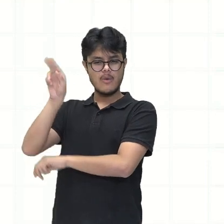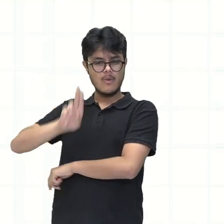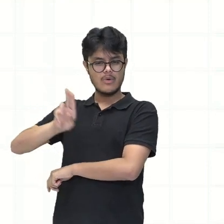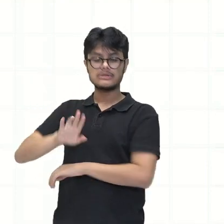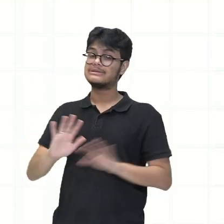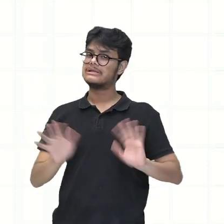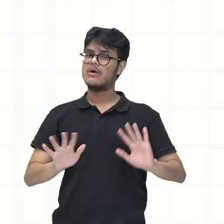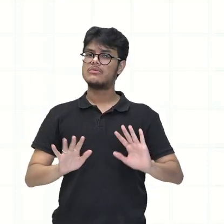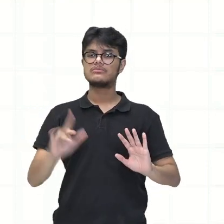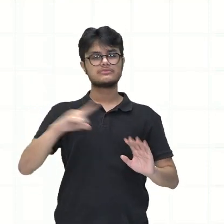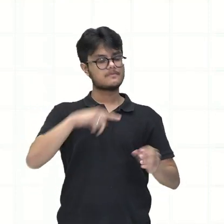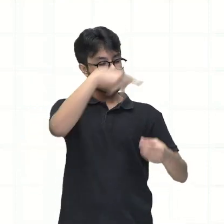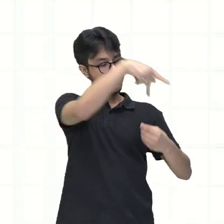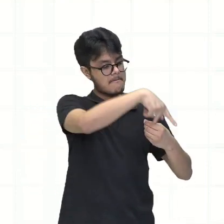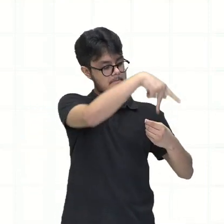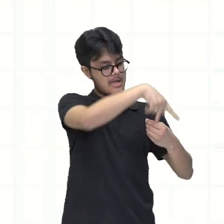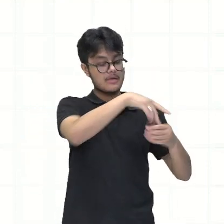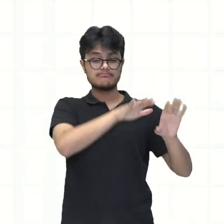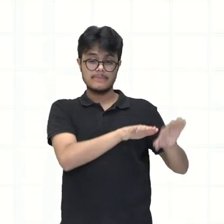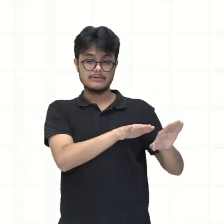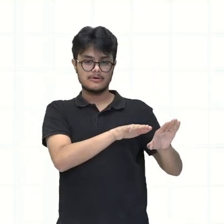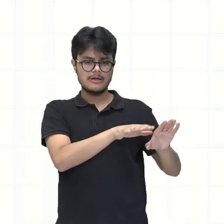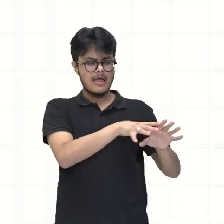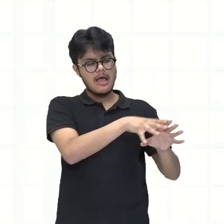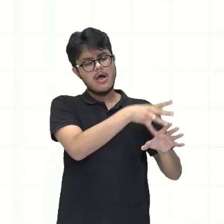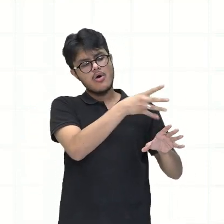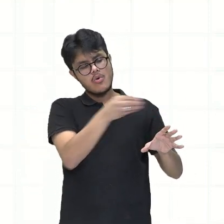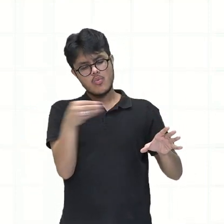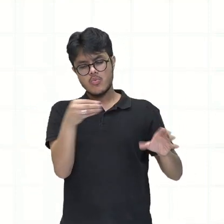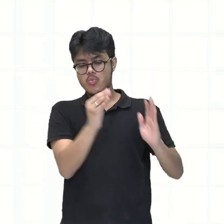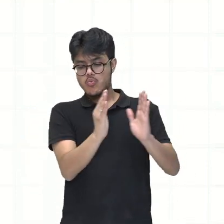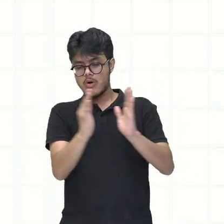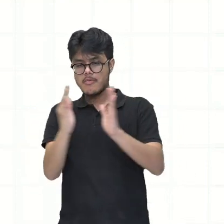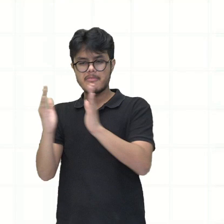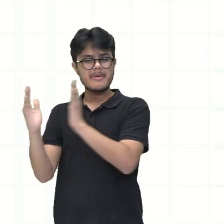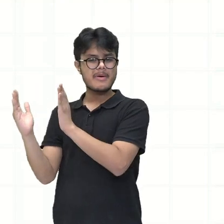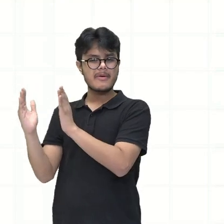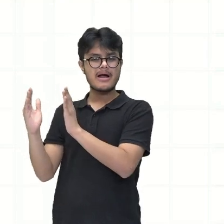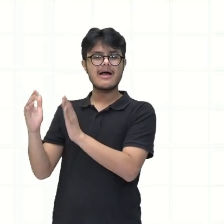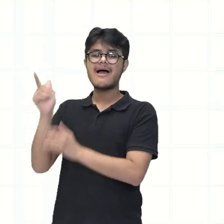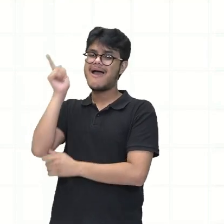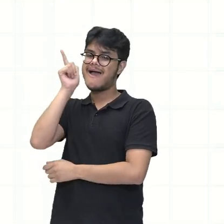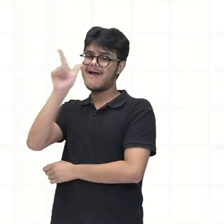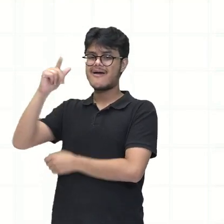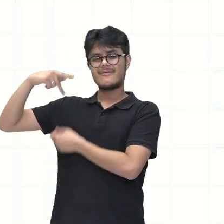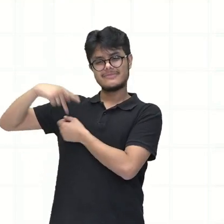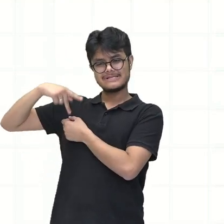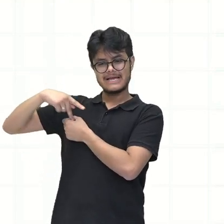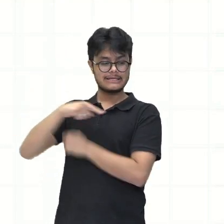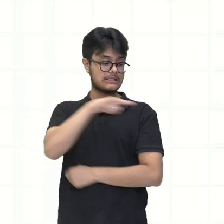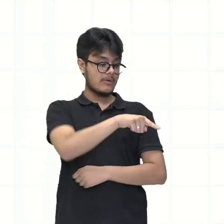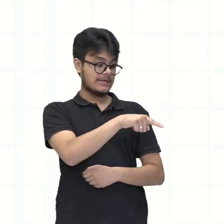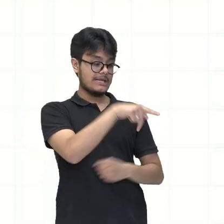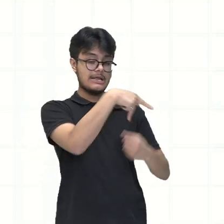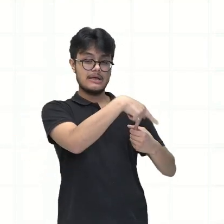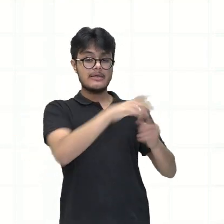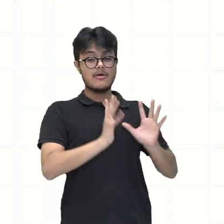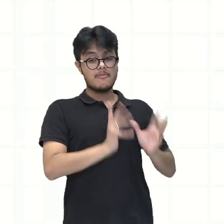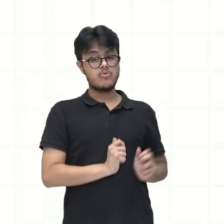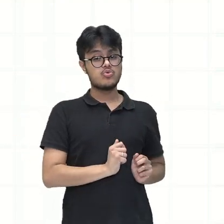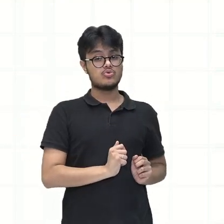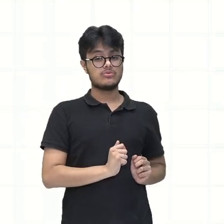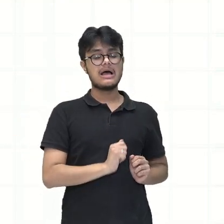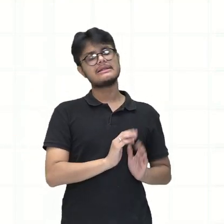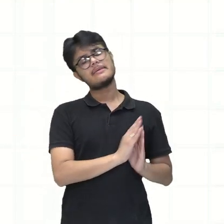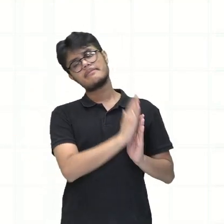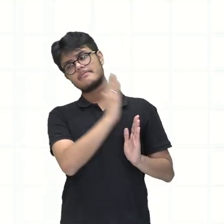retirado diretamente do solo é o que a gente chama de petróleo bruto, certo? E passa por